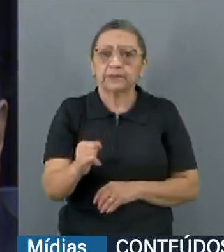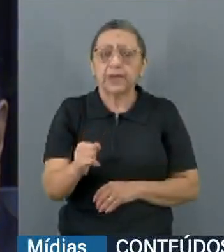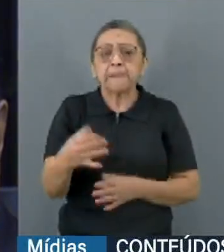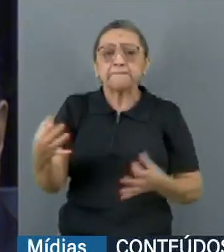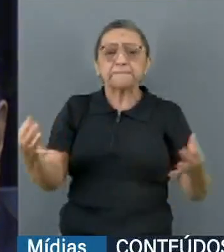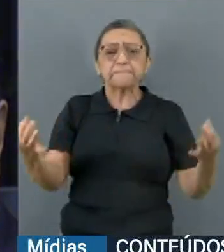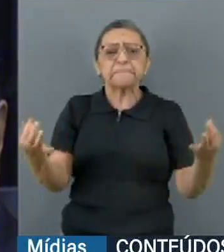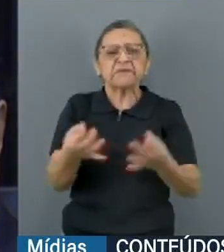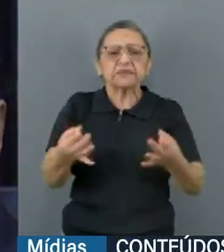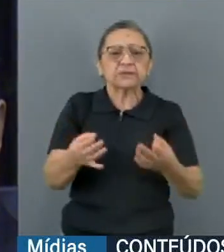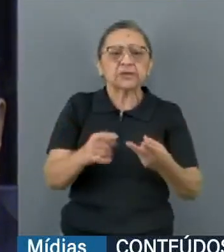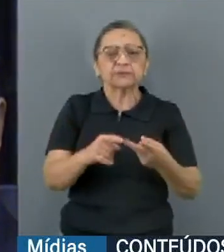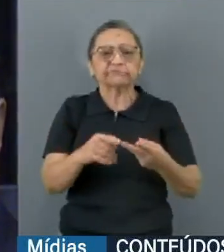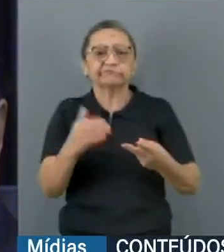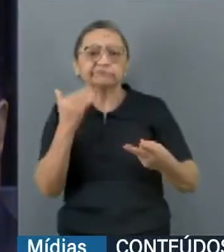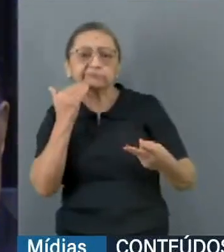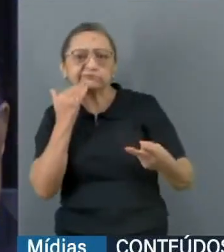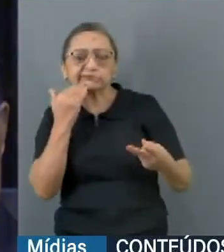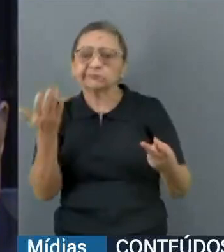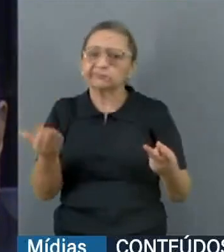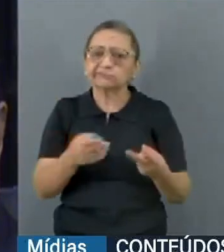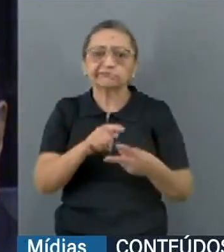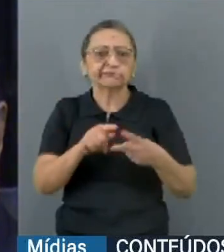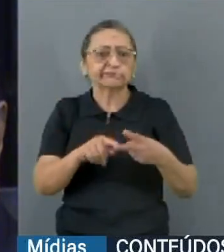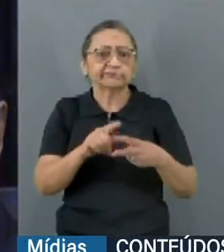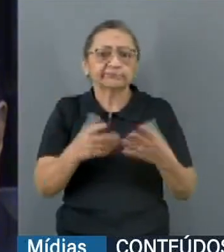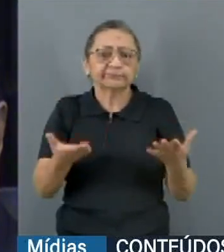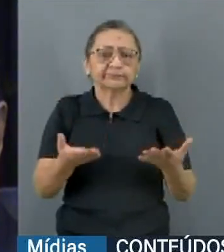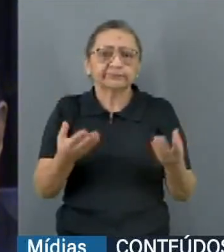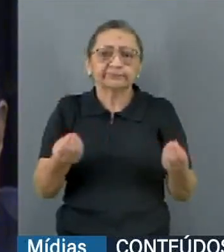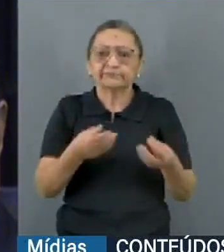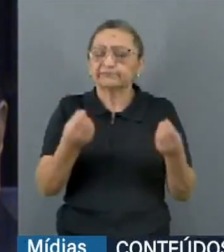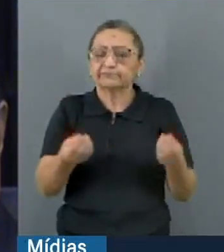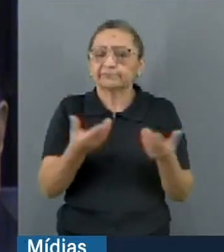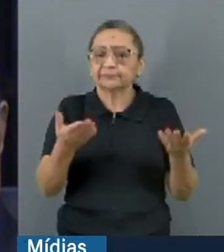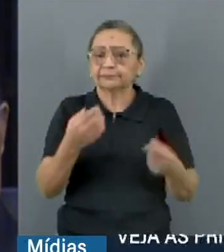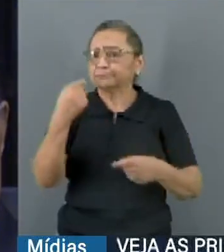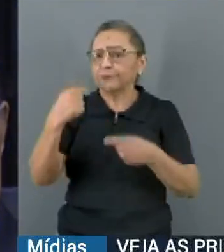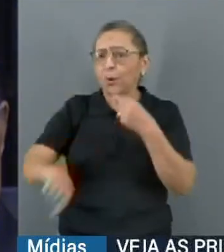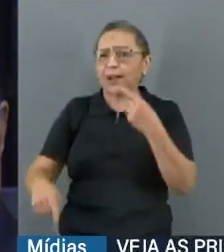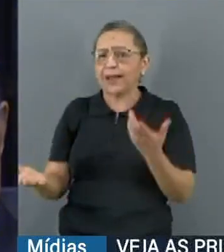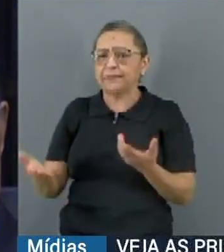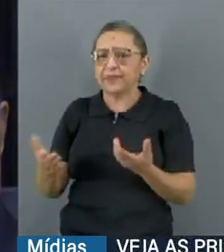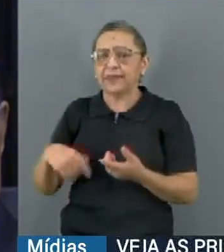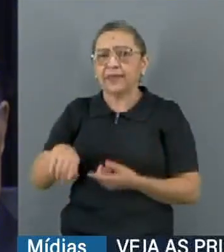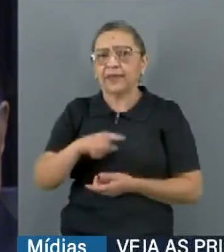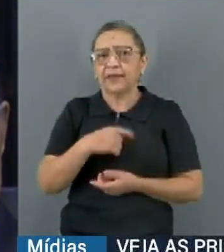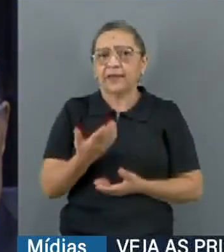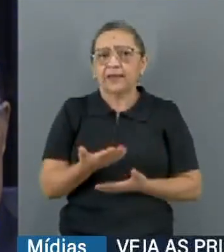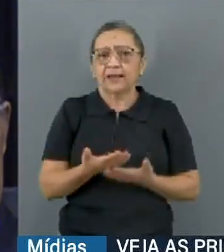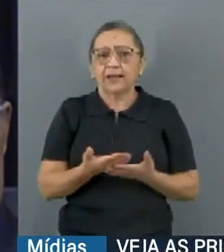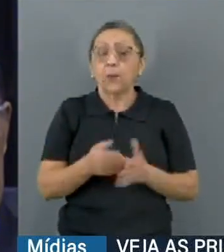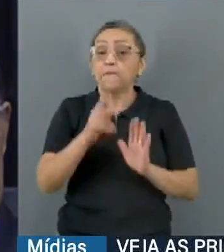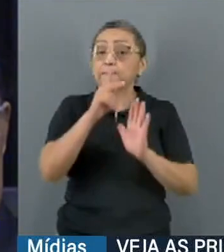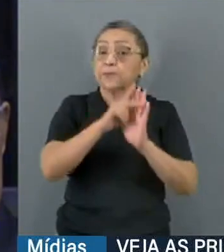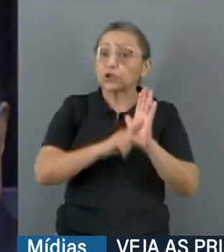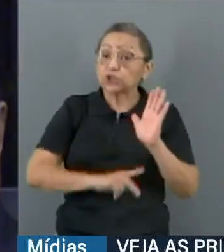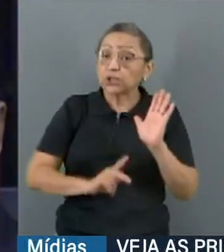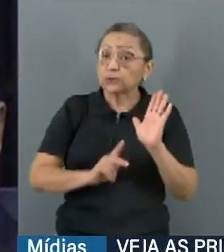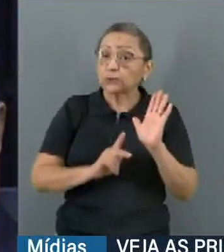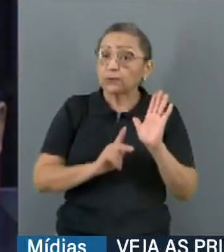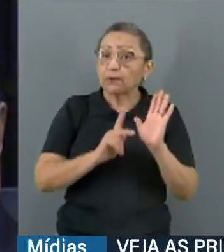perfeição e imperfeição são atributos que não cabem a um projeto